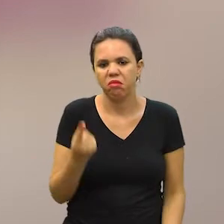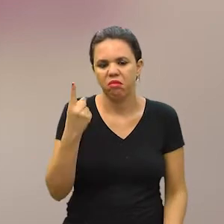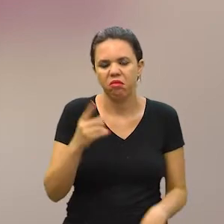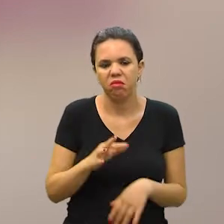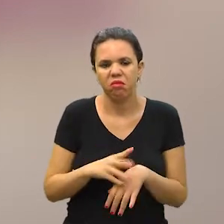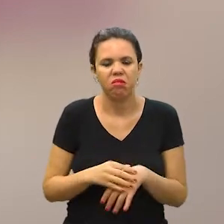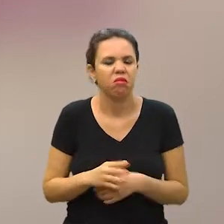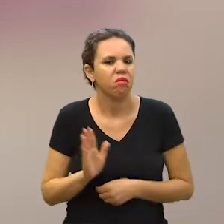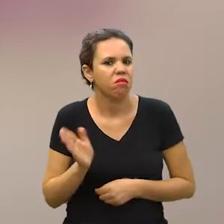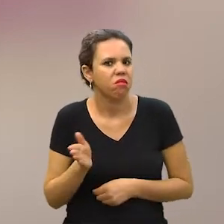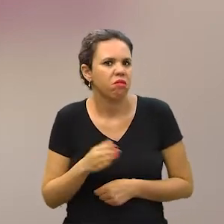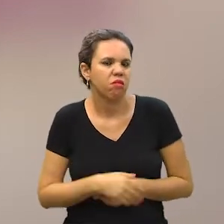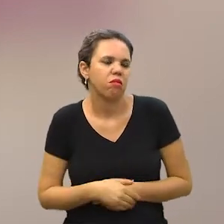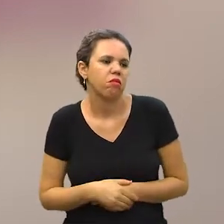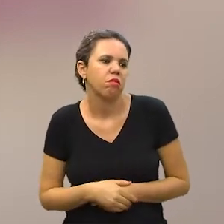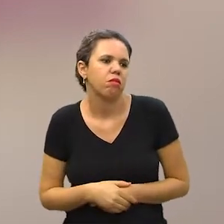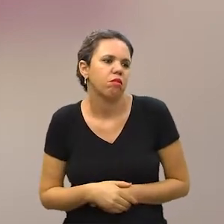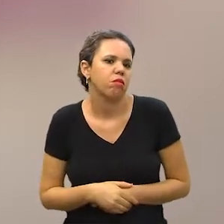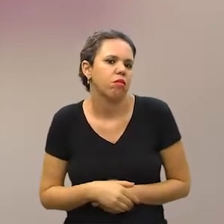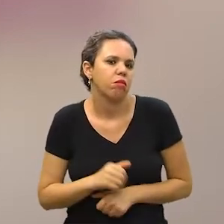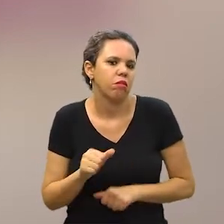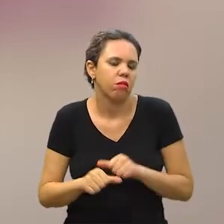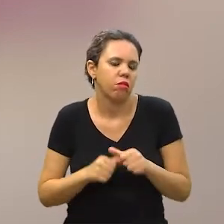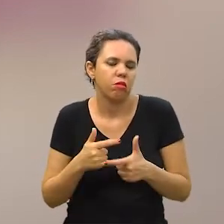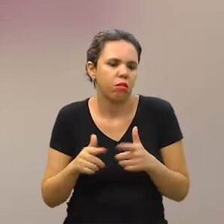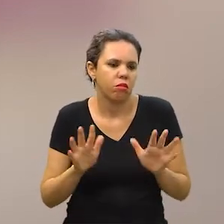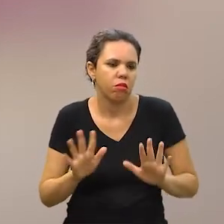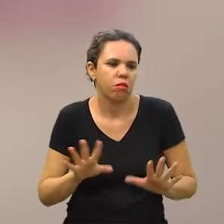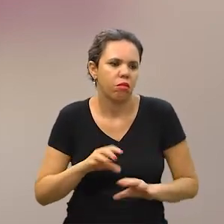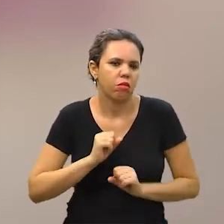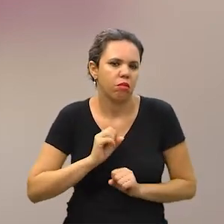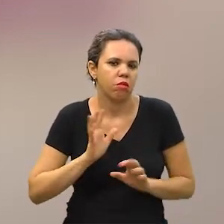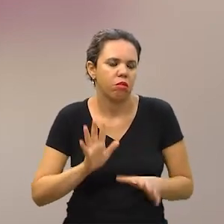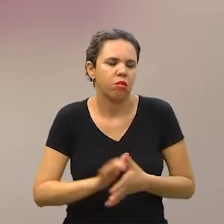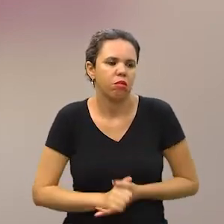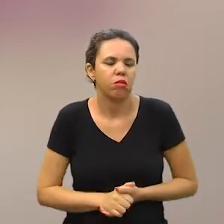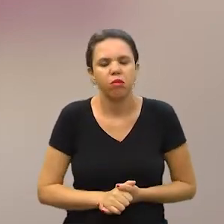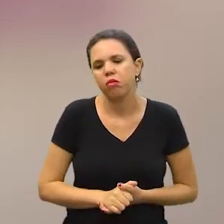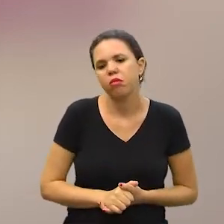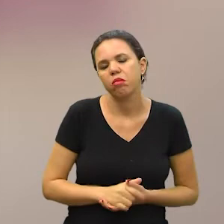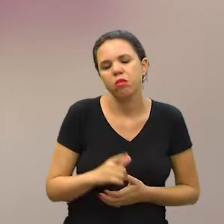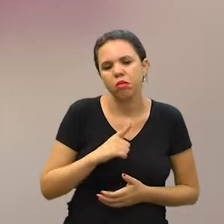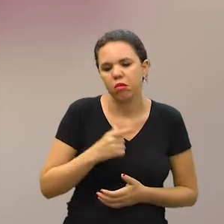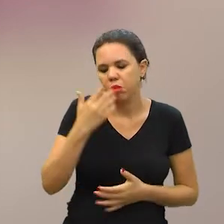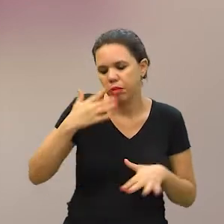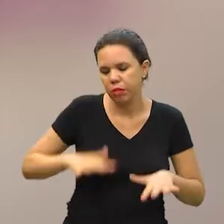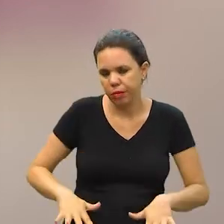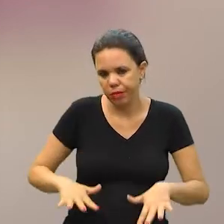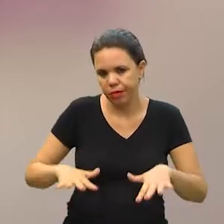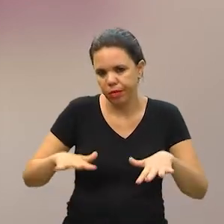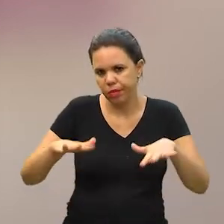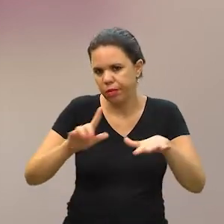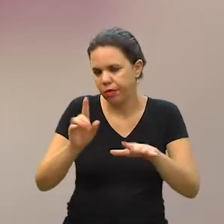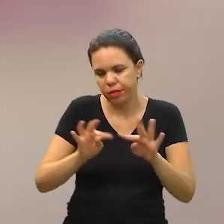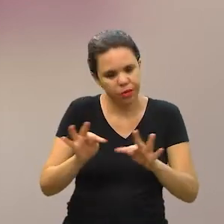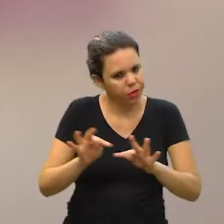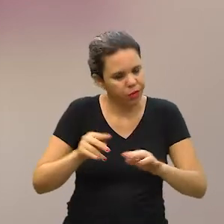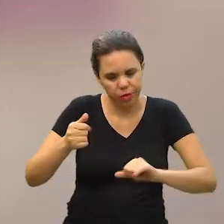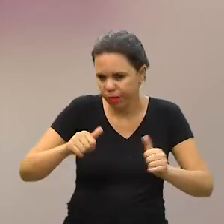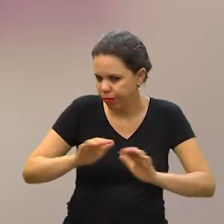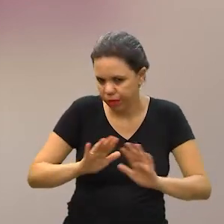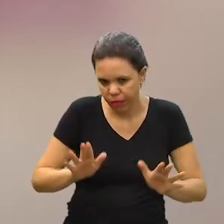uma doença já, como a gente pode dizer assim, um transtorno pré-existente. Então, na verdade, ele tinha na infância, não foi